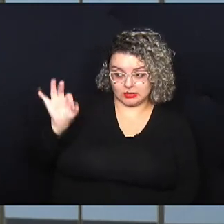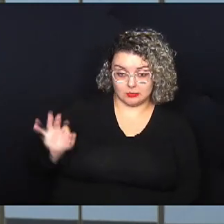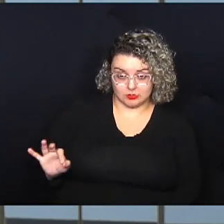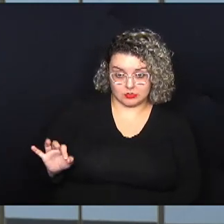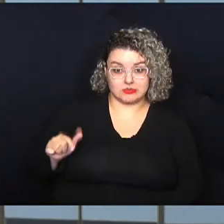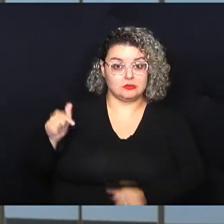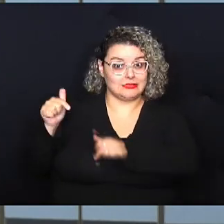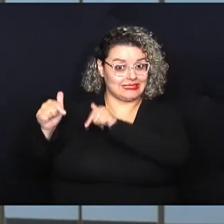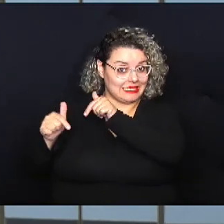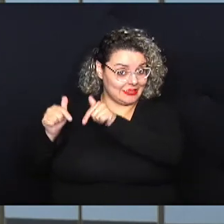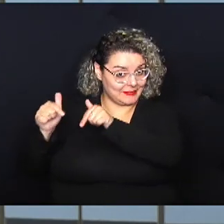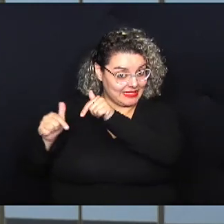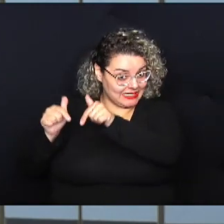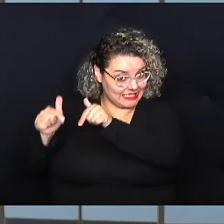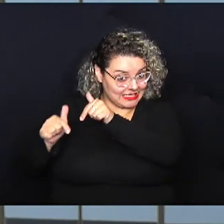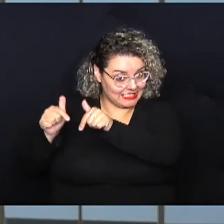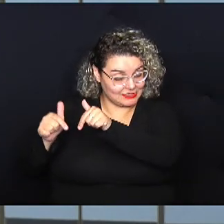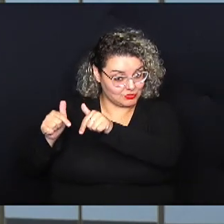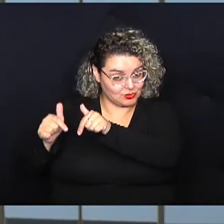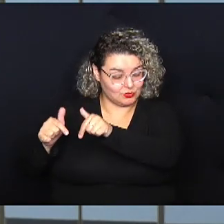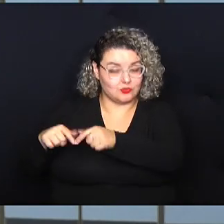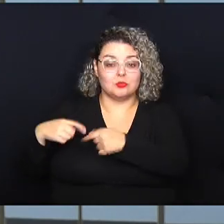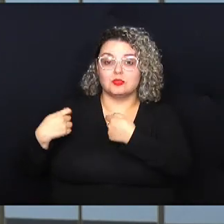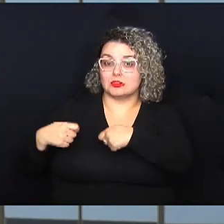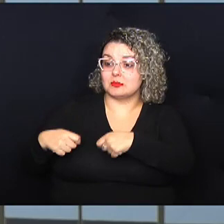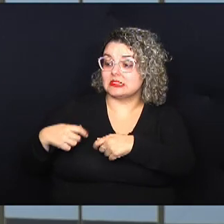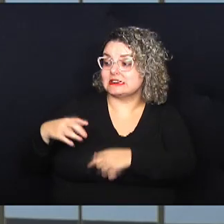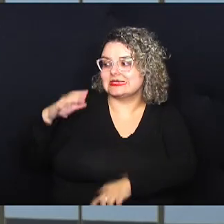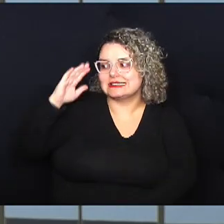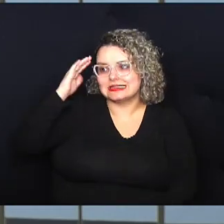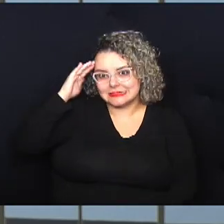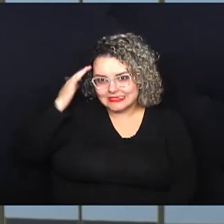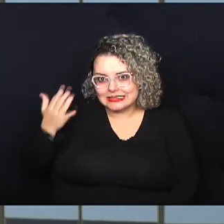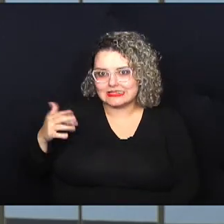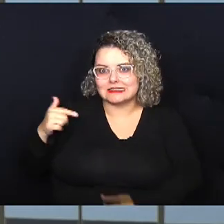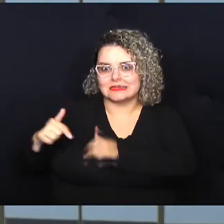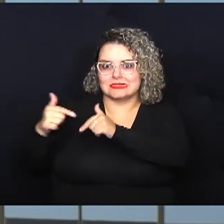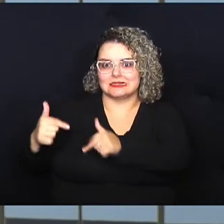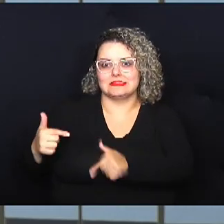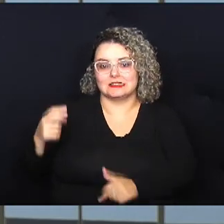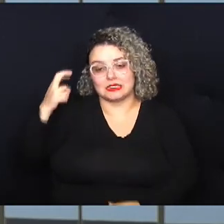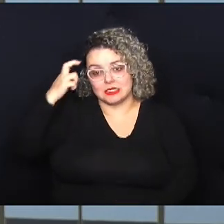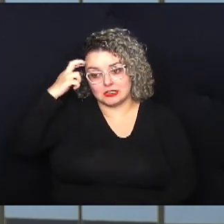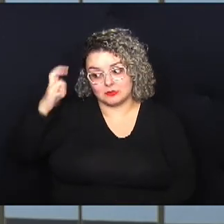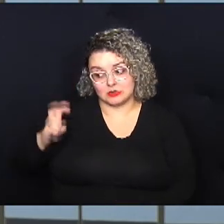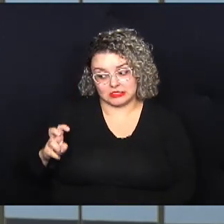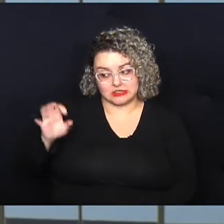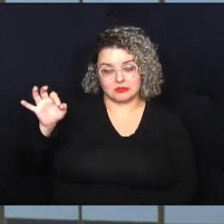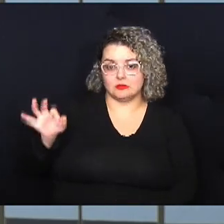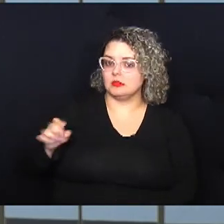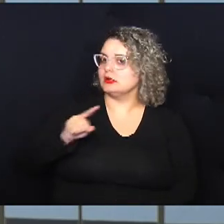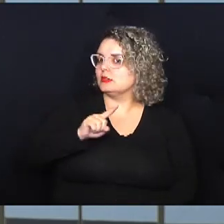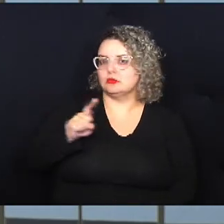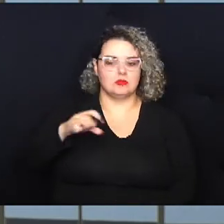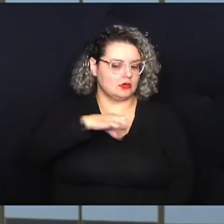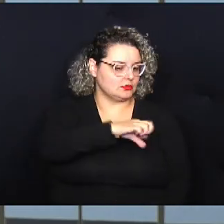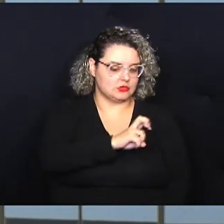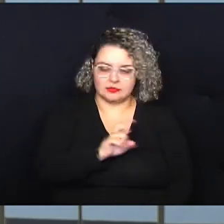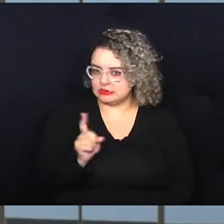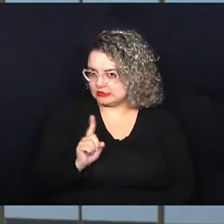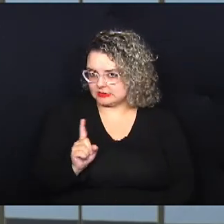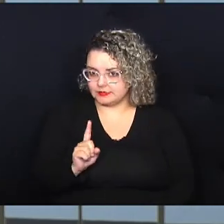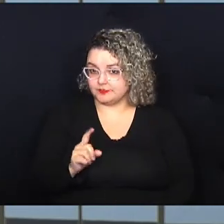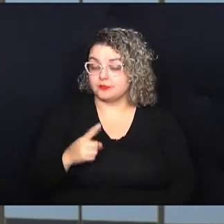trabalhado, porque você tem que trabalhar. Então, a inteligência, ela vem para esses 5%, não é para os 95%. Porque